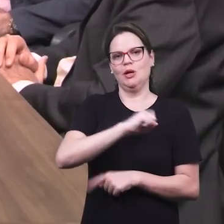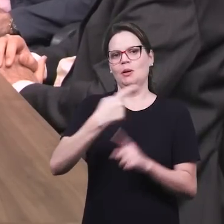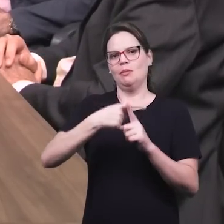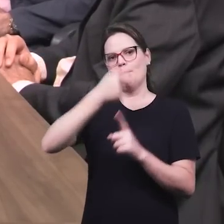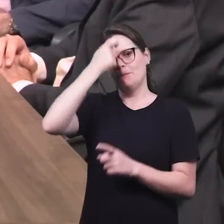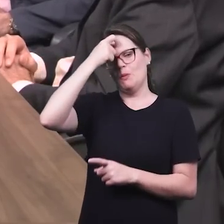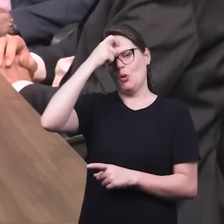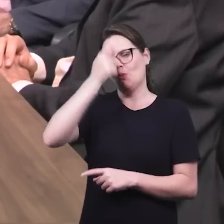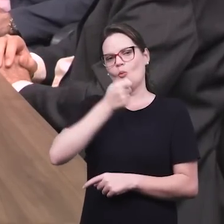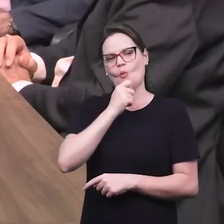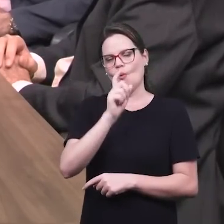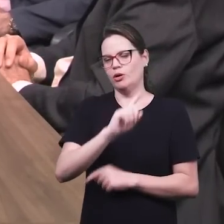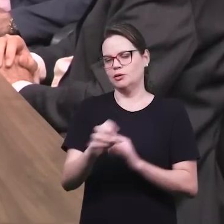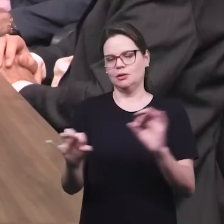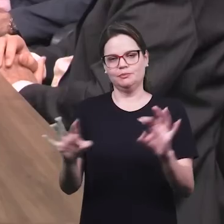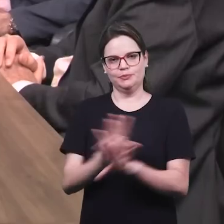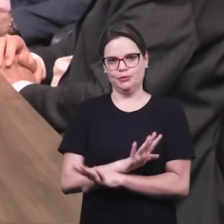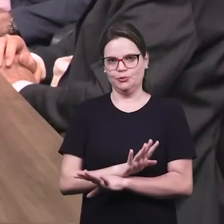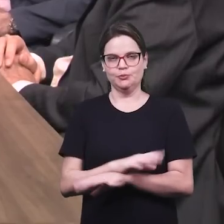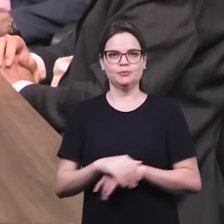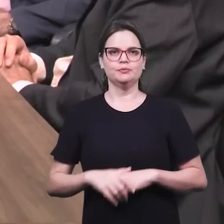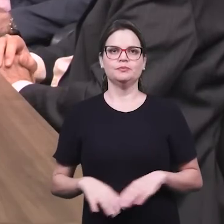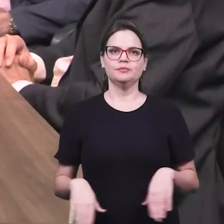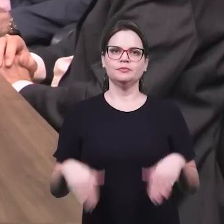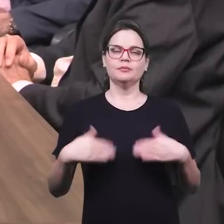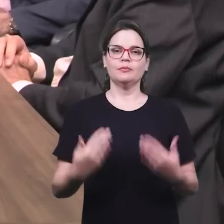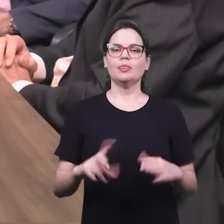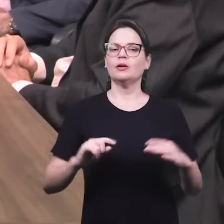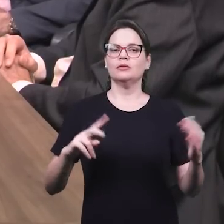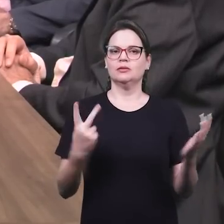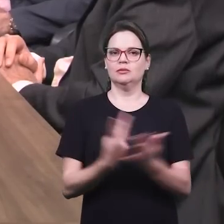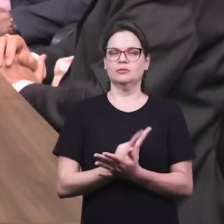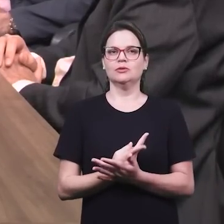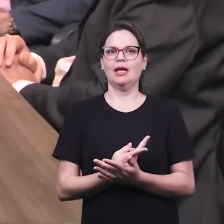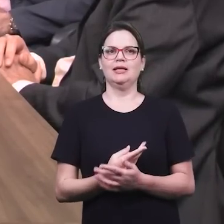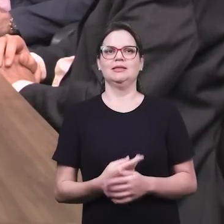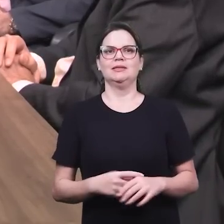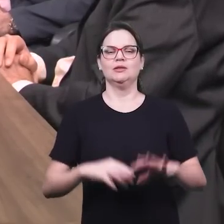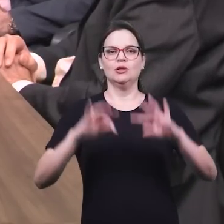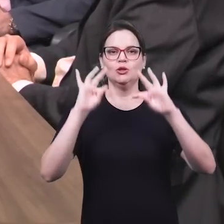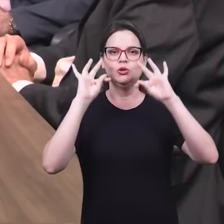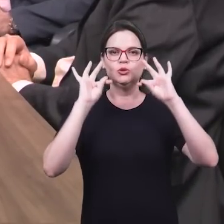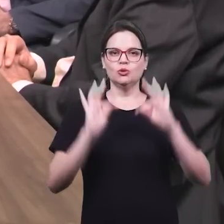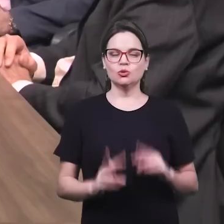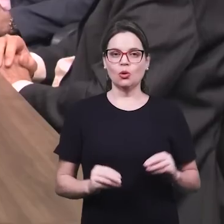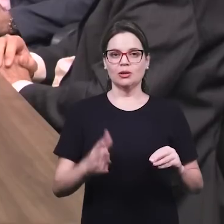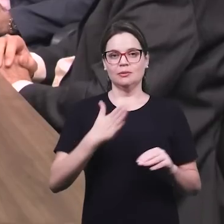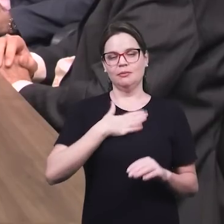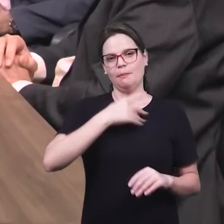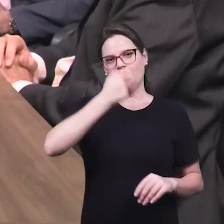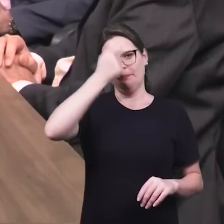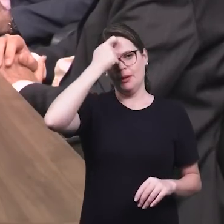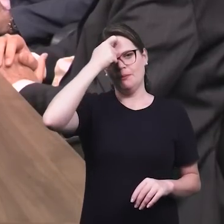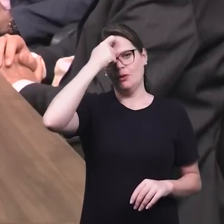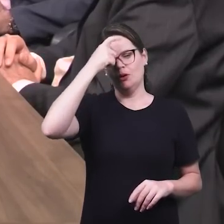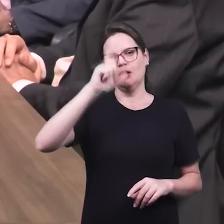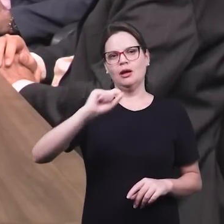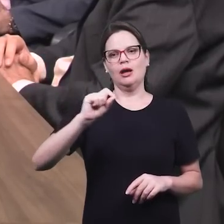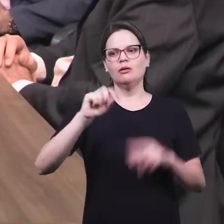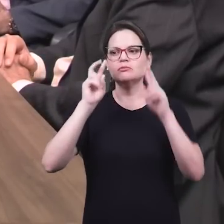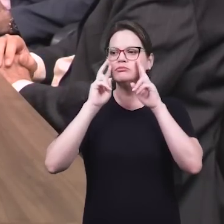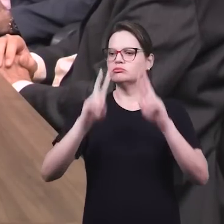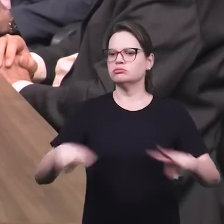entendimento dela daquilo que é o meio externo. Então, a porta de entrada para toda a nossa memória é a memória